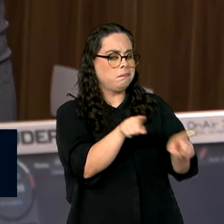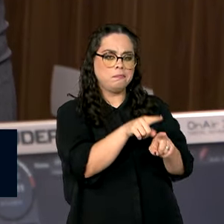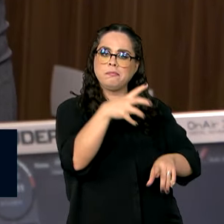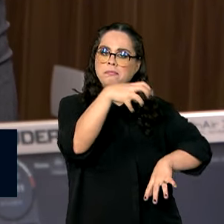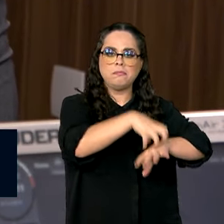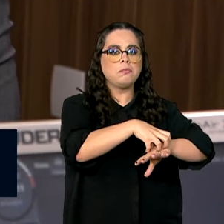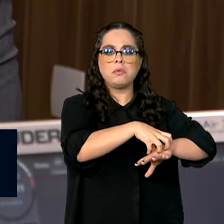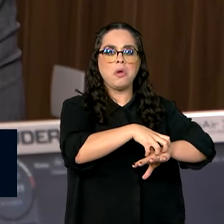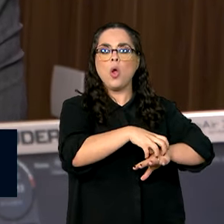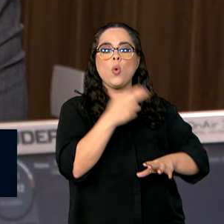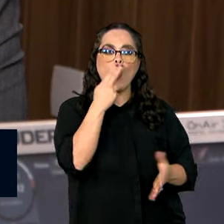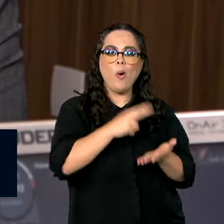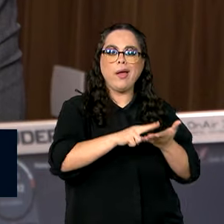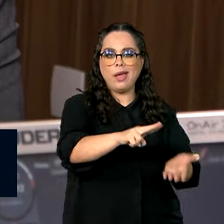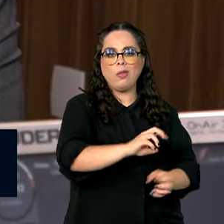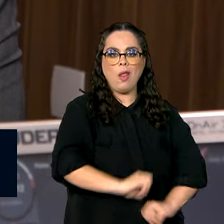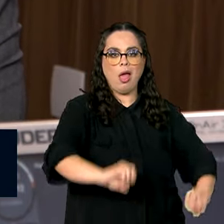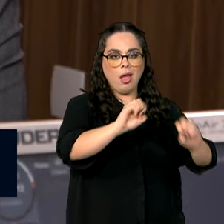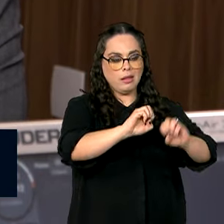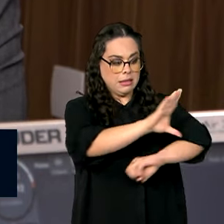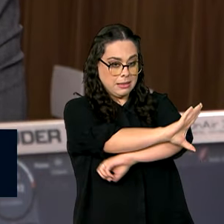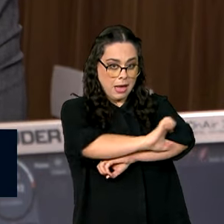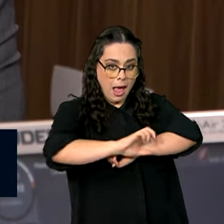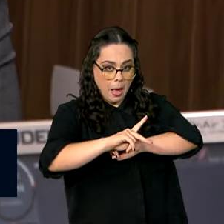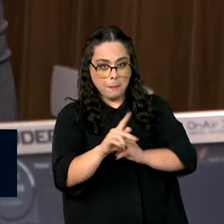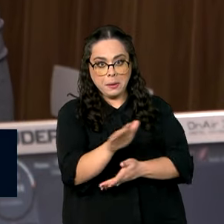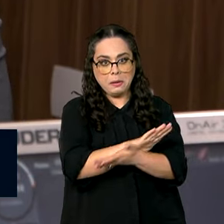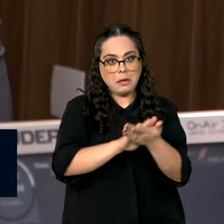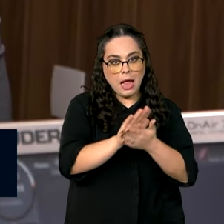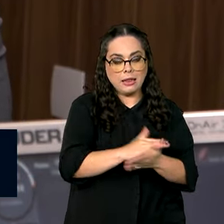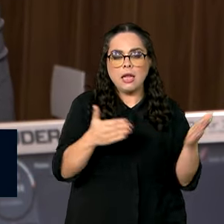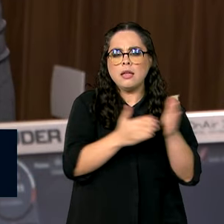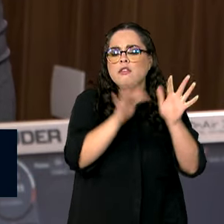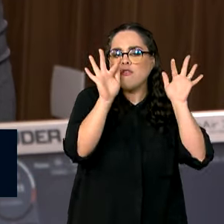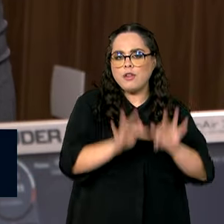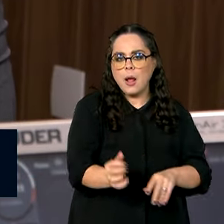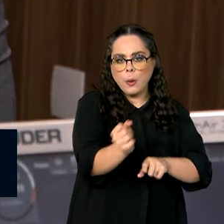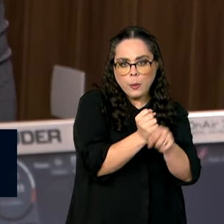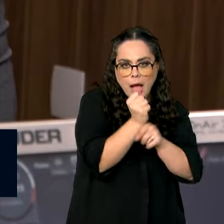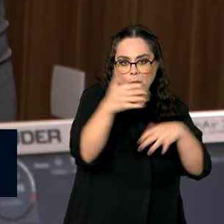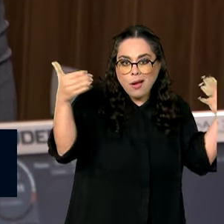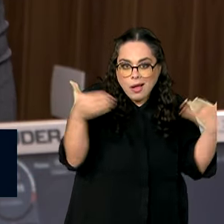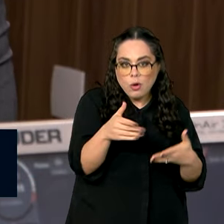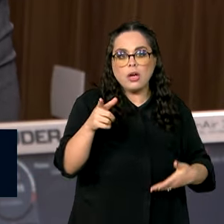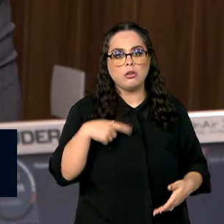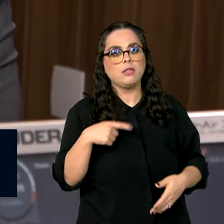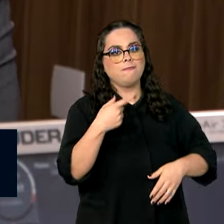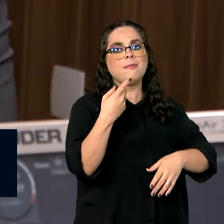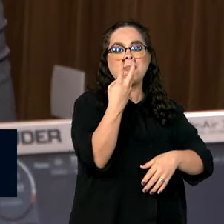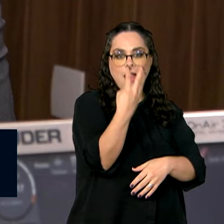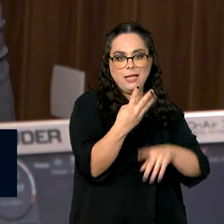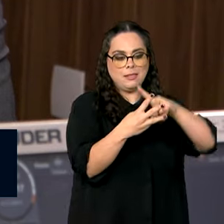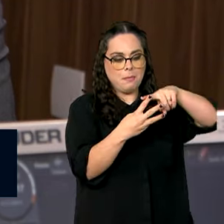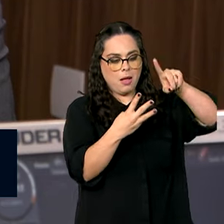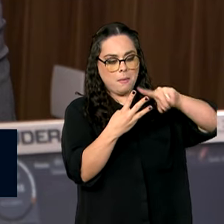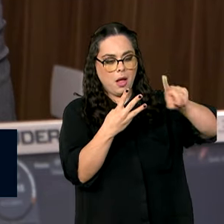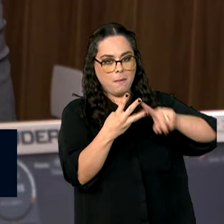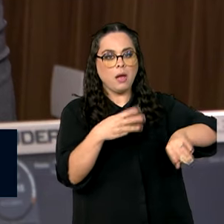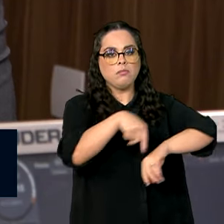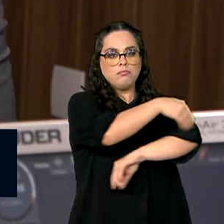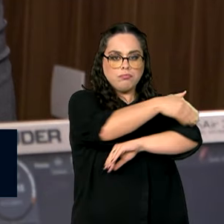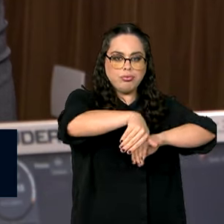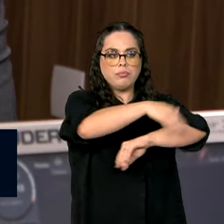não tem CEP Então até o final do até o final desse ano nós vamos abrir três pontos lá de coleta nosso dos correios e nós vamos cpar também o Sol